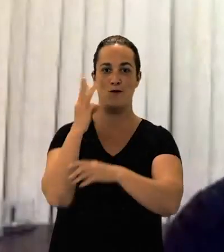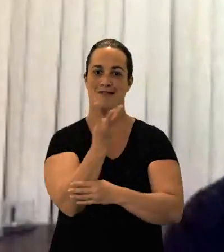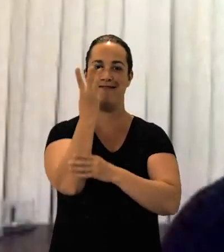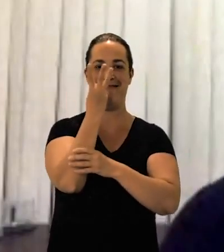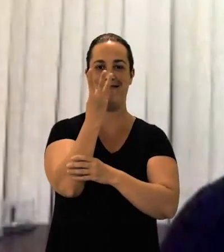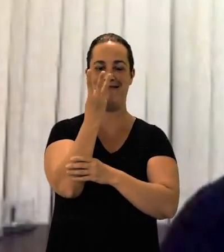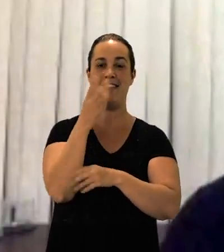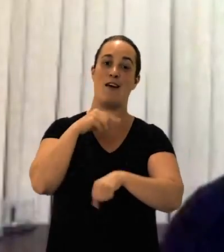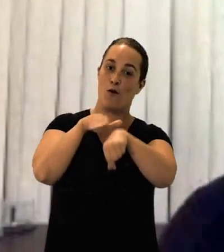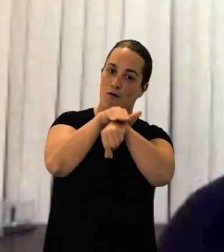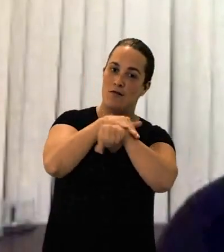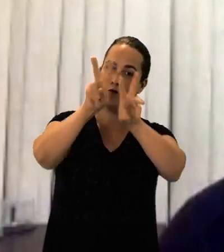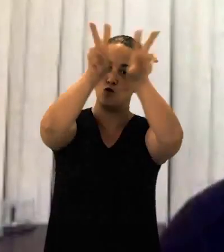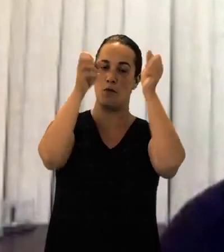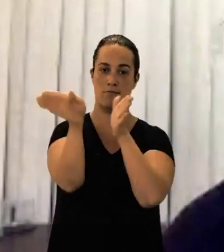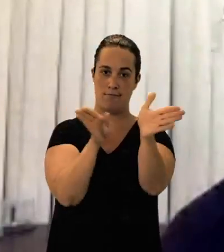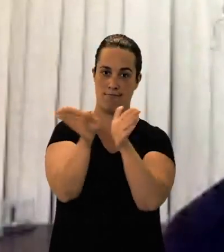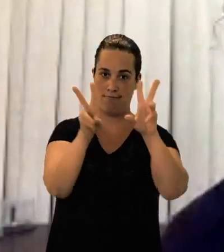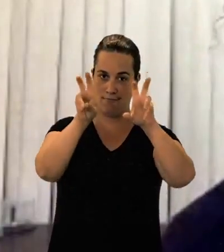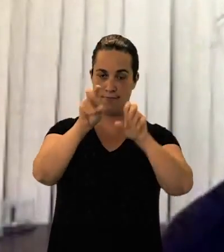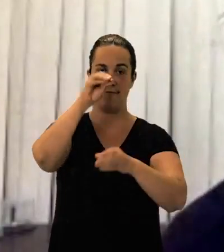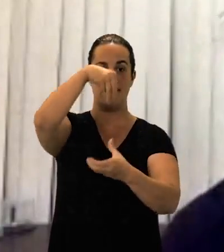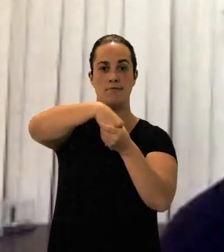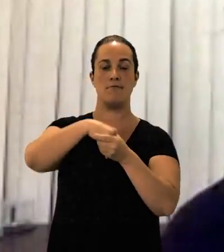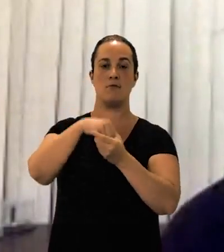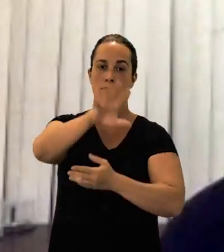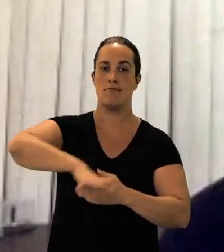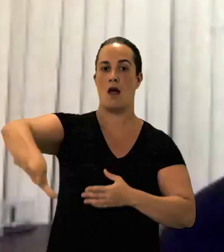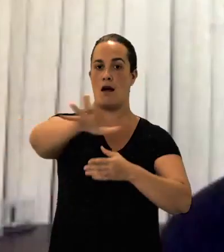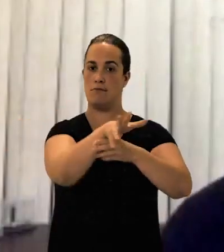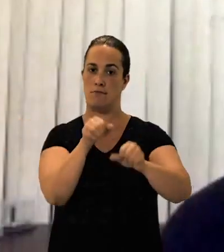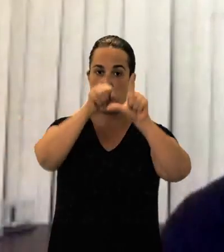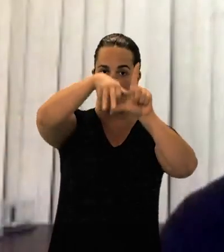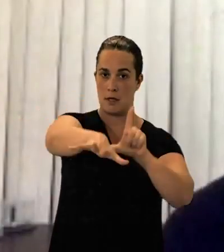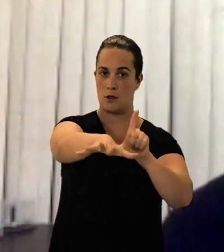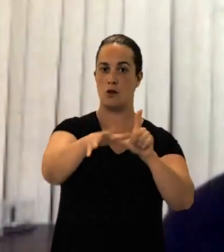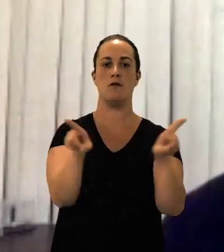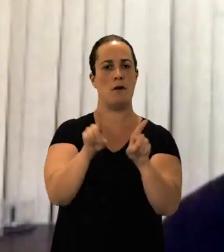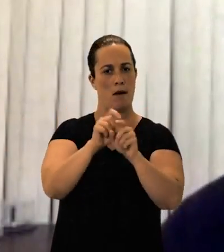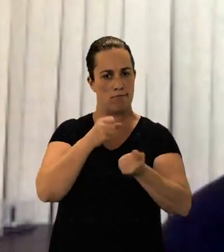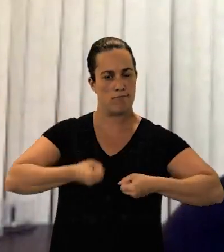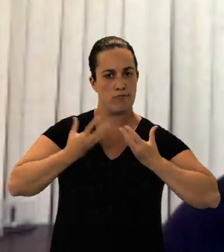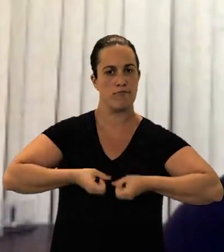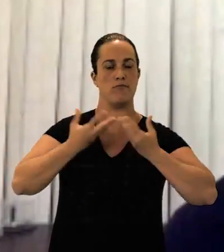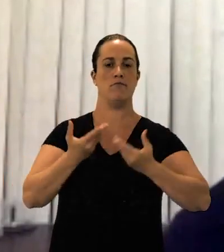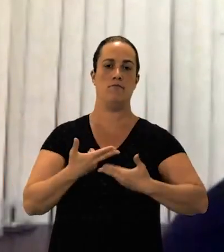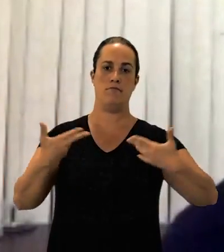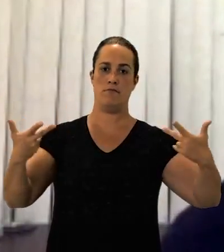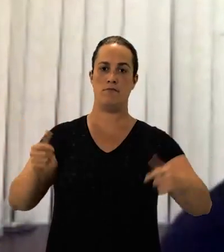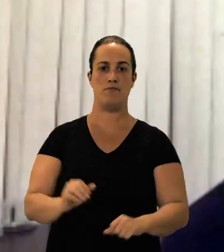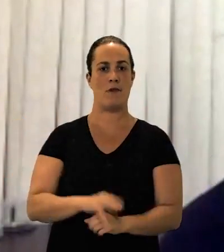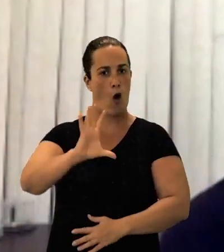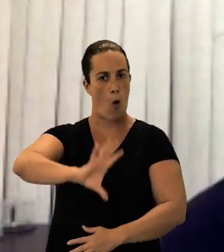aqui, neste momento, esse trio que está conversando sobre a questão de acessibilidade dentro da perspectiva de mídia mesmo,